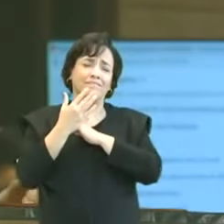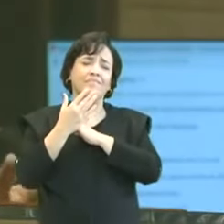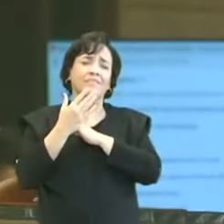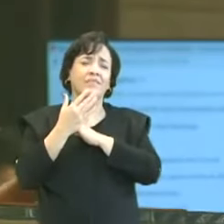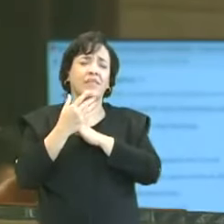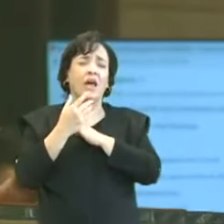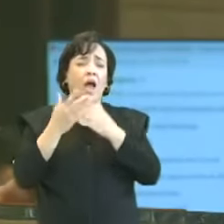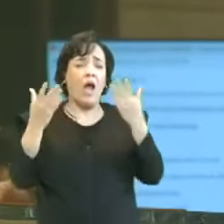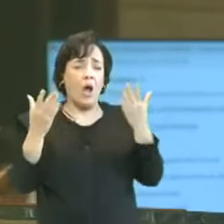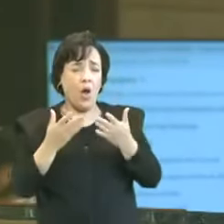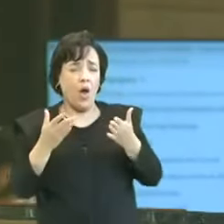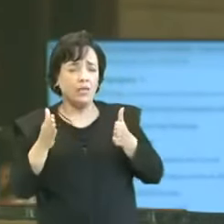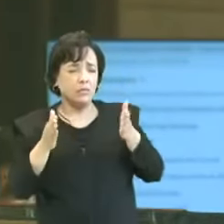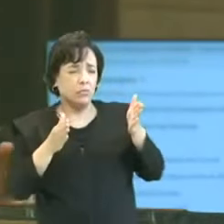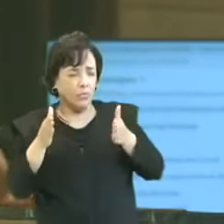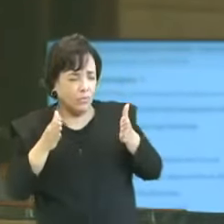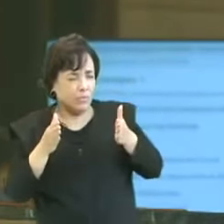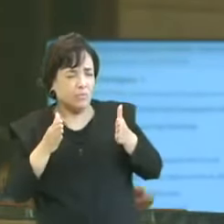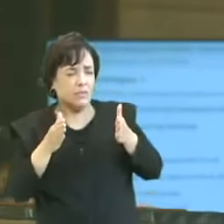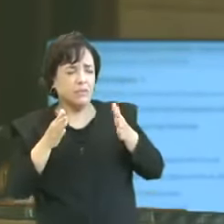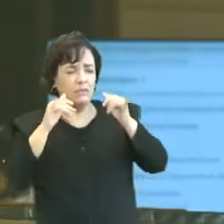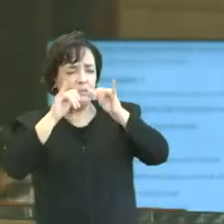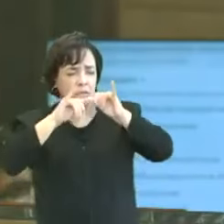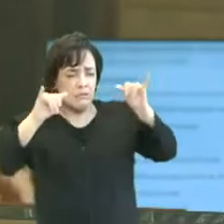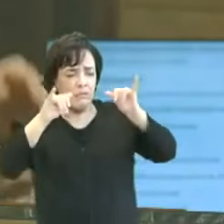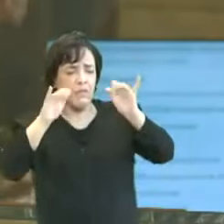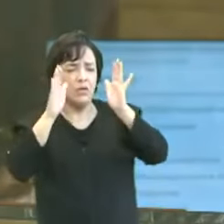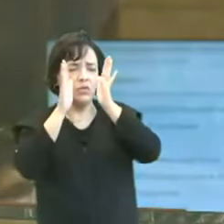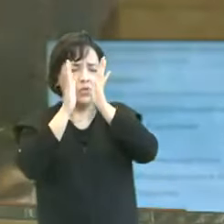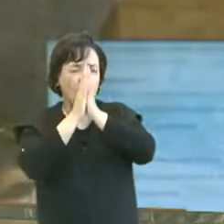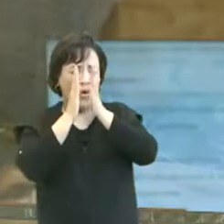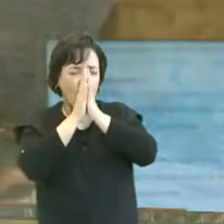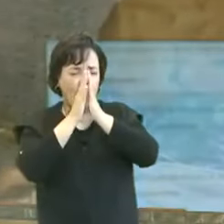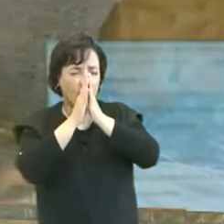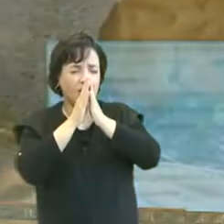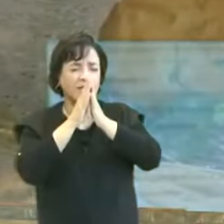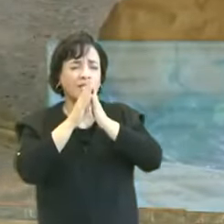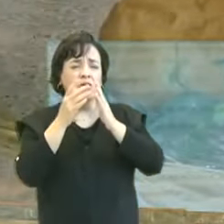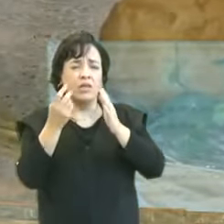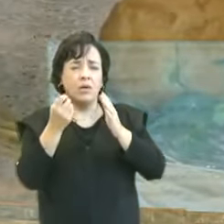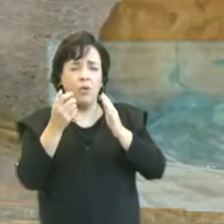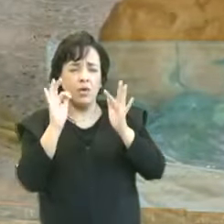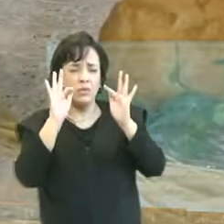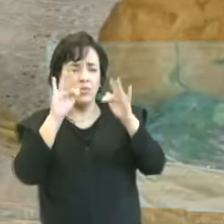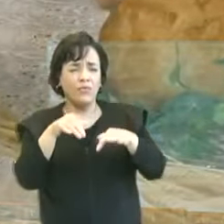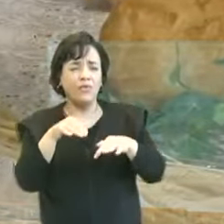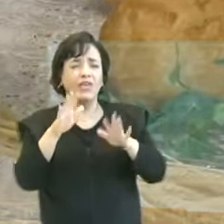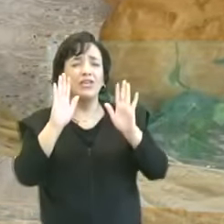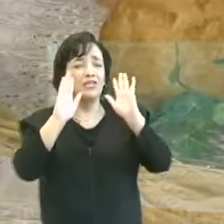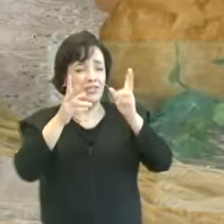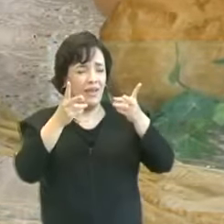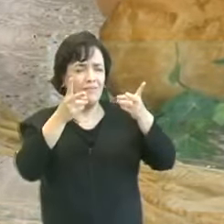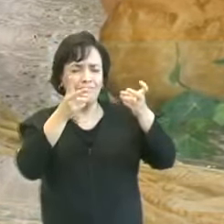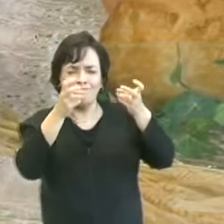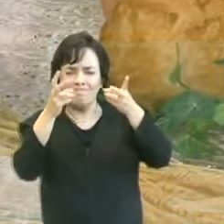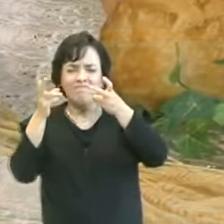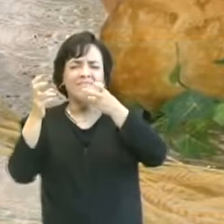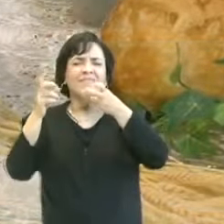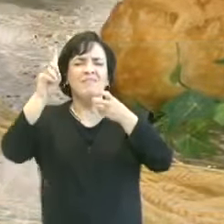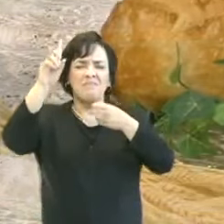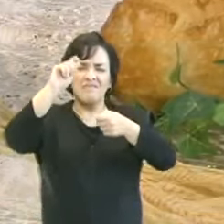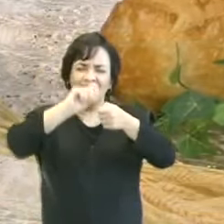Estamos numa campanha de oração e ela está encerrando, e nós vimos os teus sinais, as tuas maravilhas, pessoas sendo